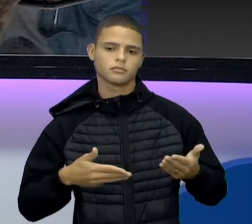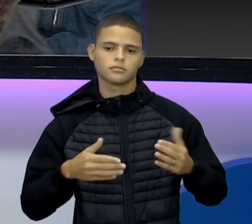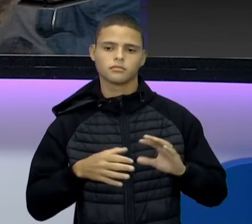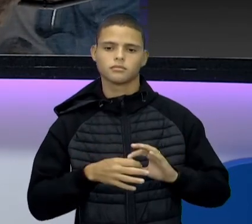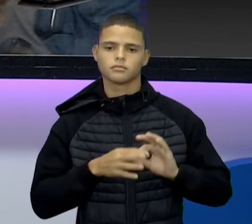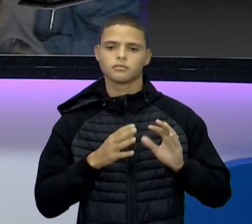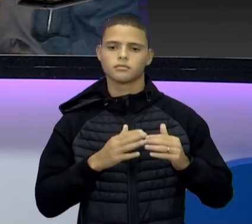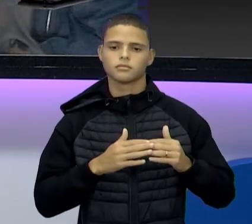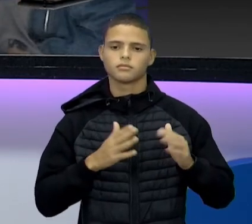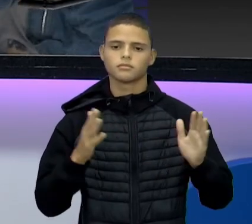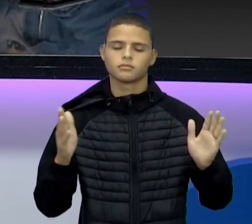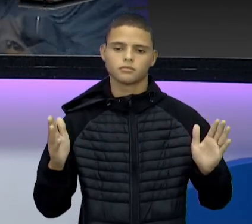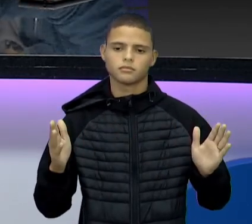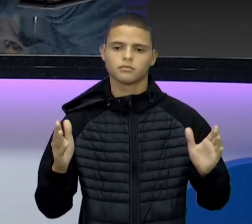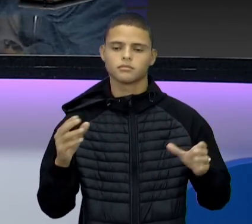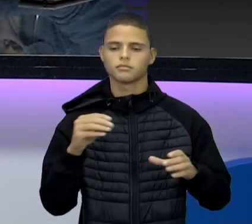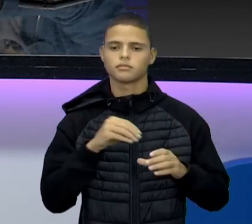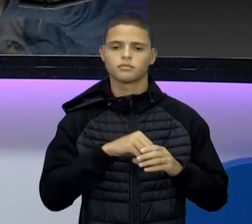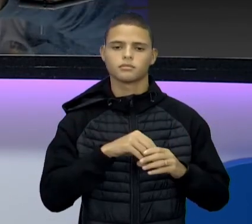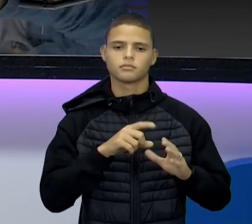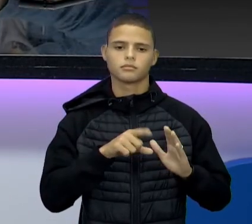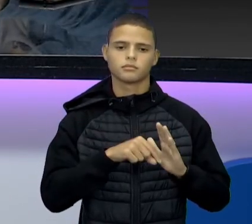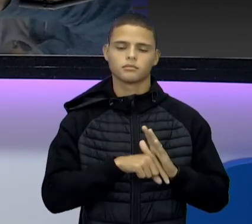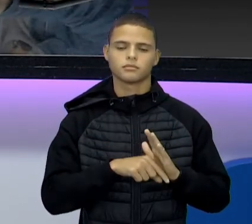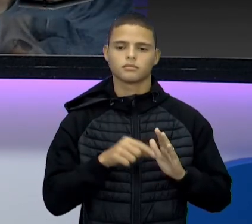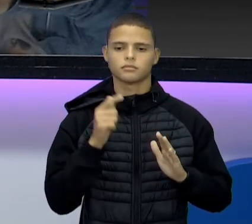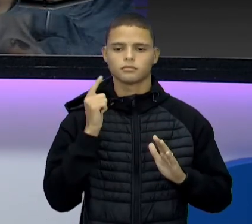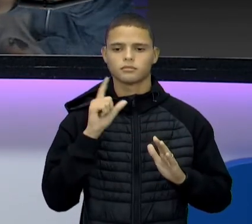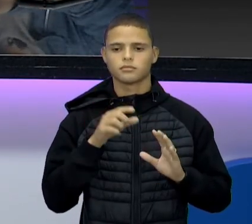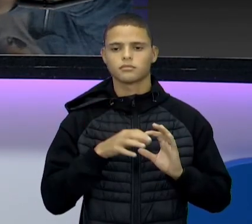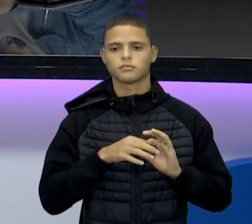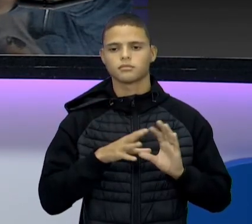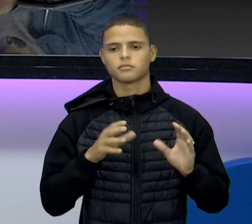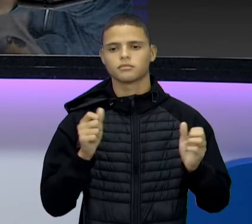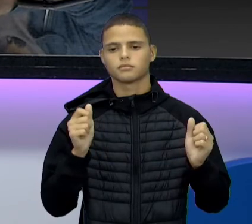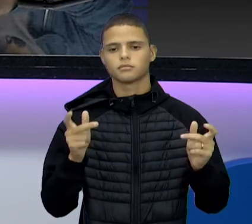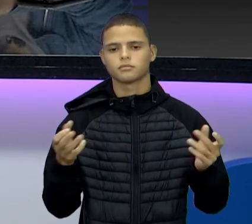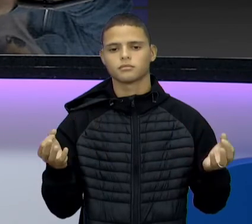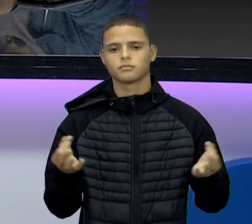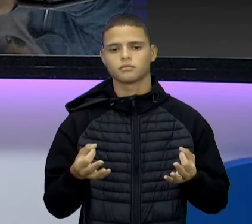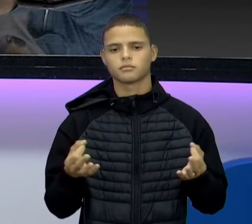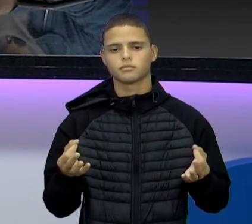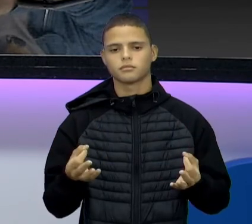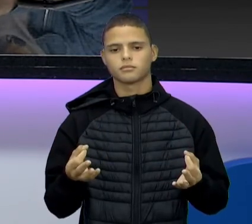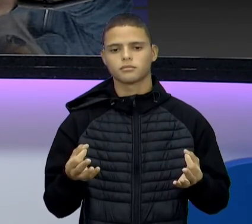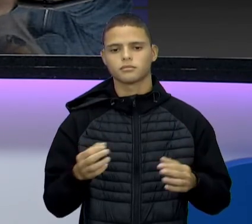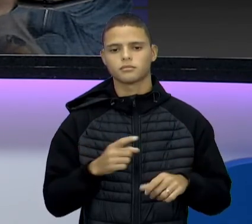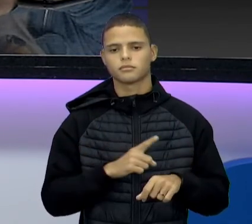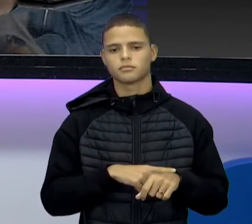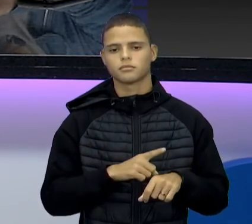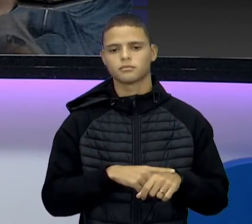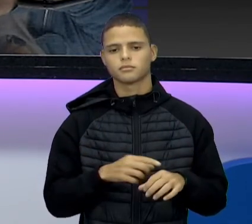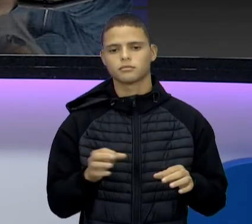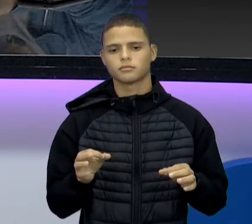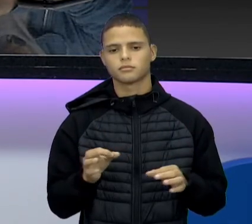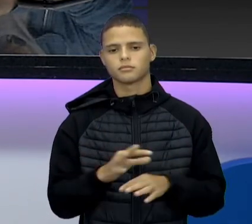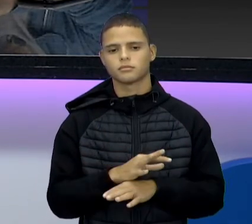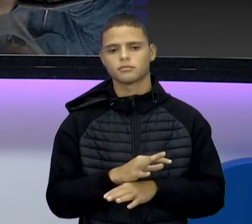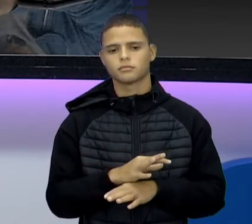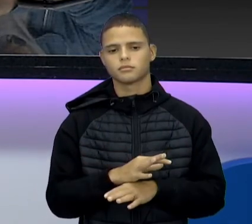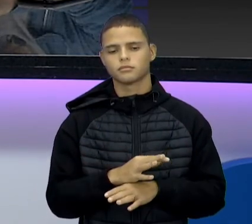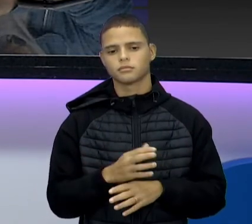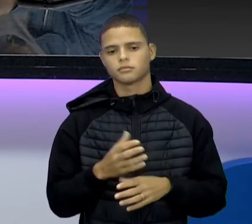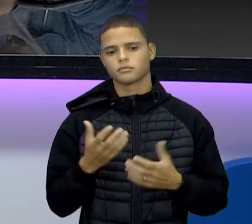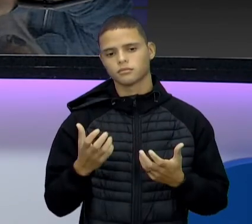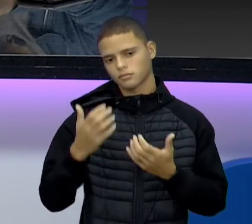aberta, clara e dentro da profundidade que foi permitida. Perfeito. Sim, nosso tempo acabou, sua palavrinha final. Gente,